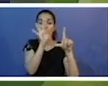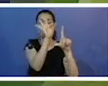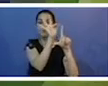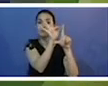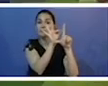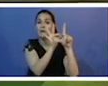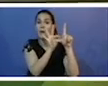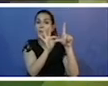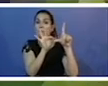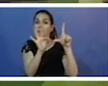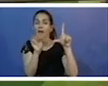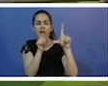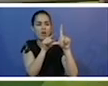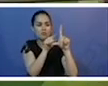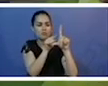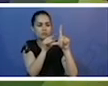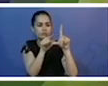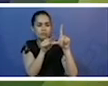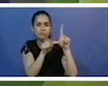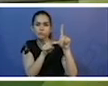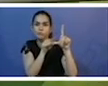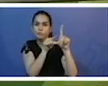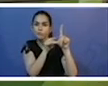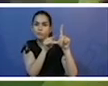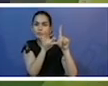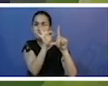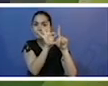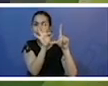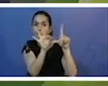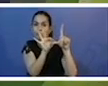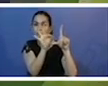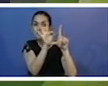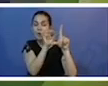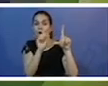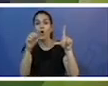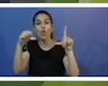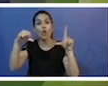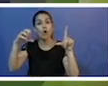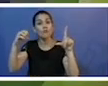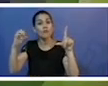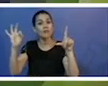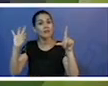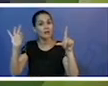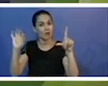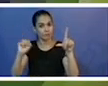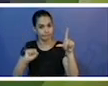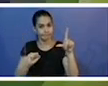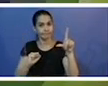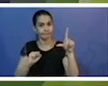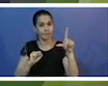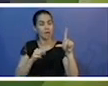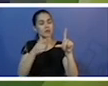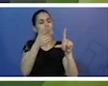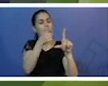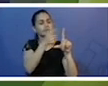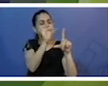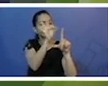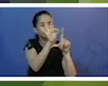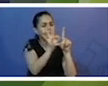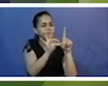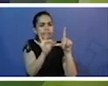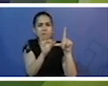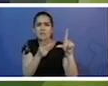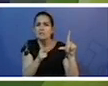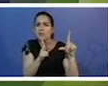que é perpendicular. Eles formam um ângulo de 90 graus. Sempre que vocês ouvirem a